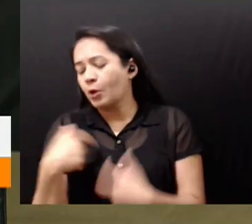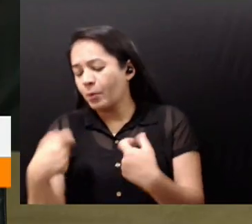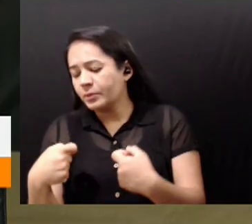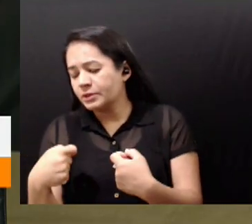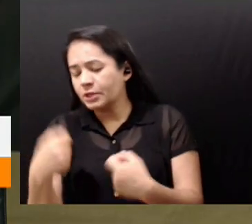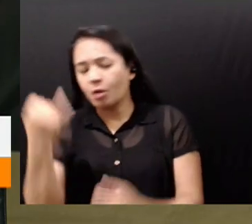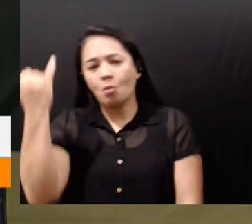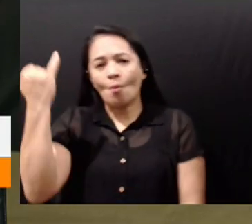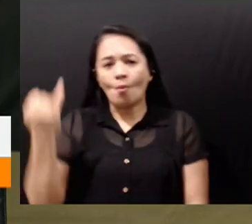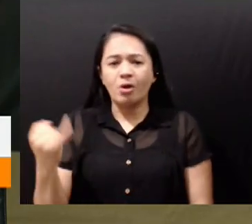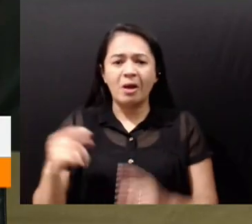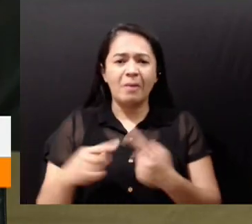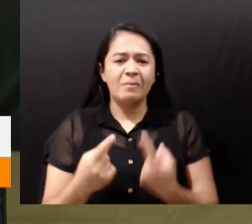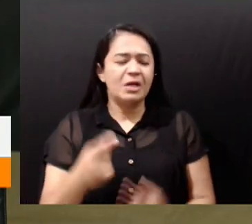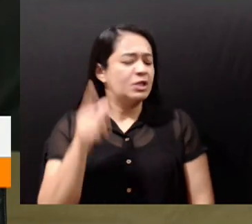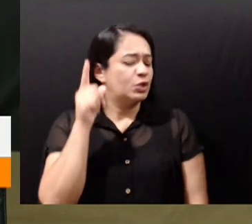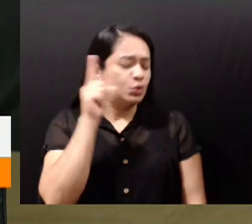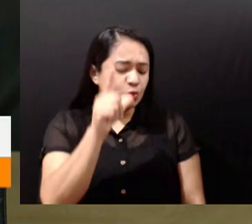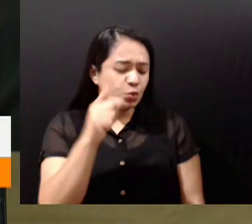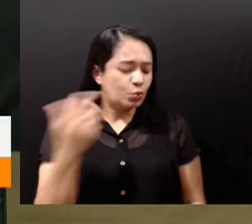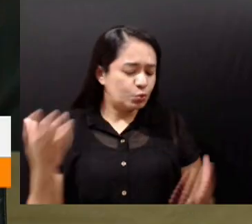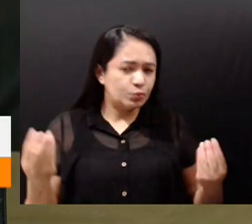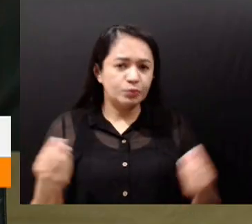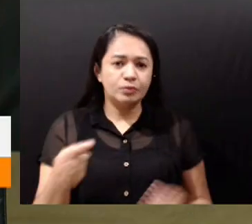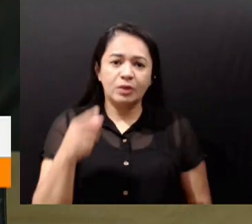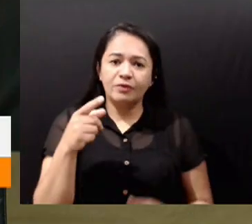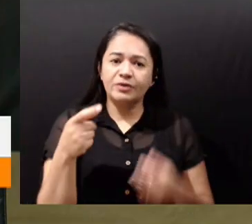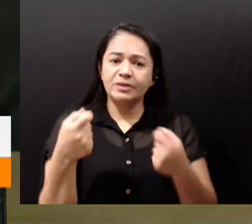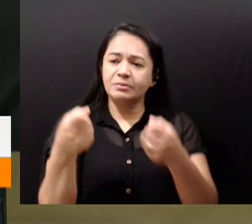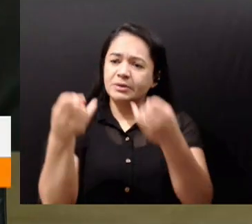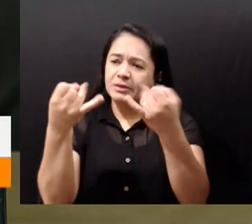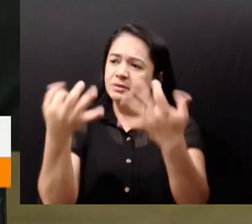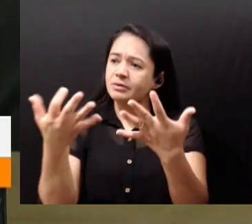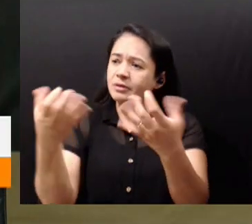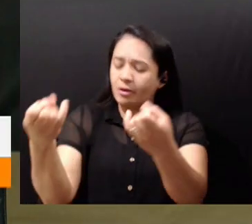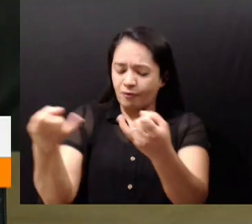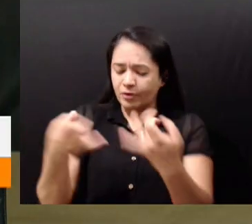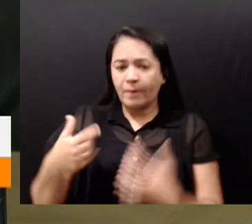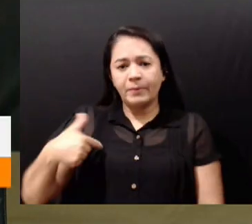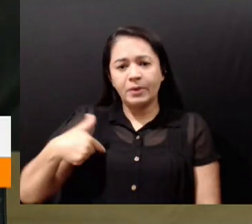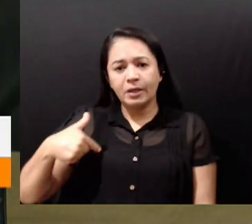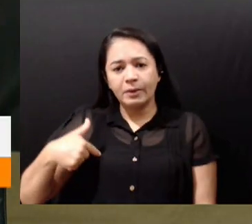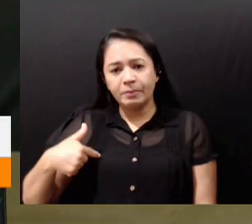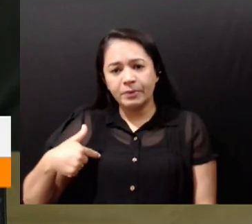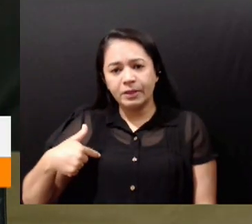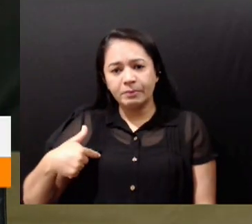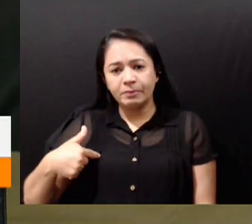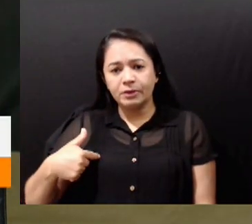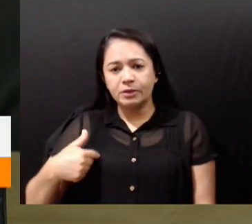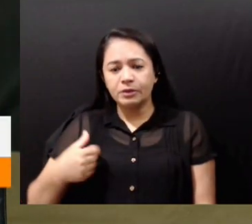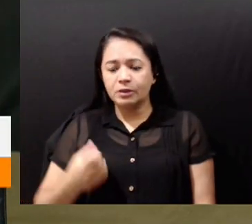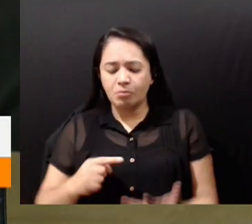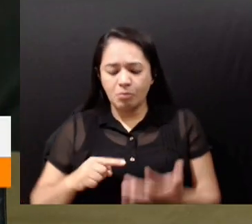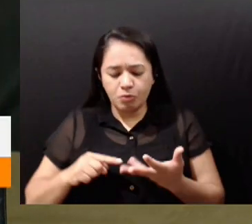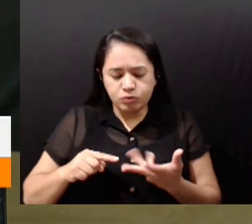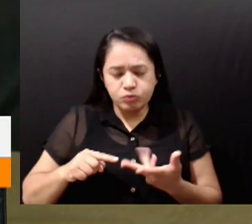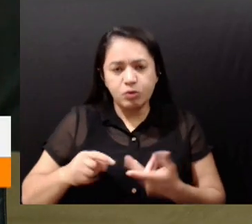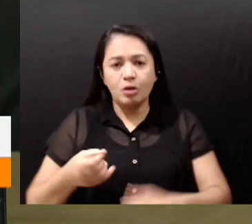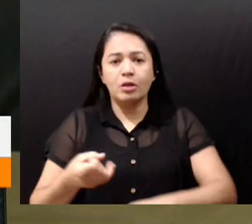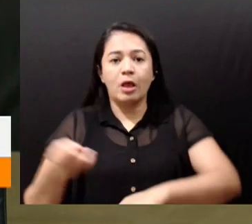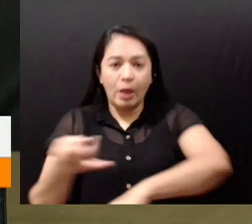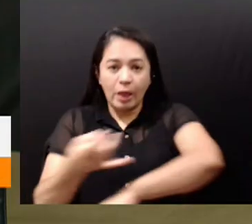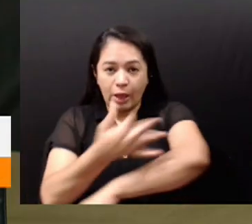não estou conseguindo. Aí você vai ter que explicar para mim que são alguns fatores emocionais e psicossociais. Agora, para a